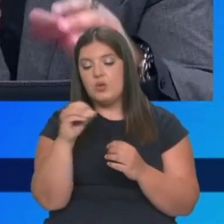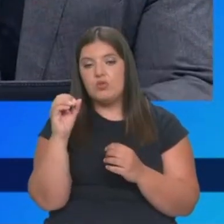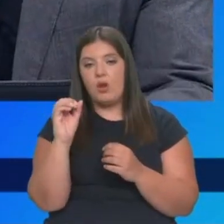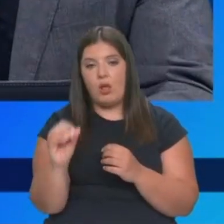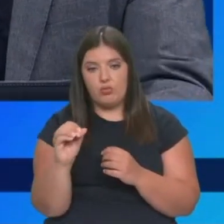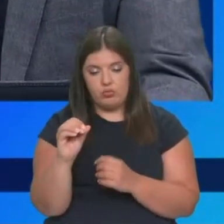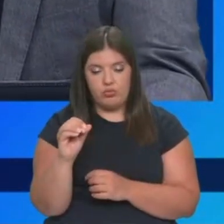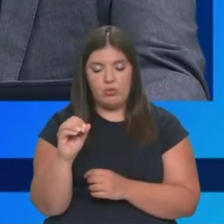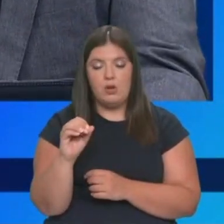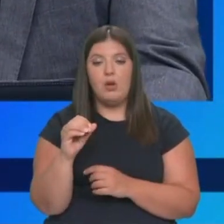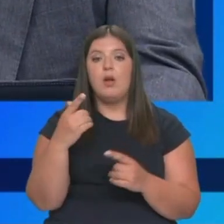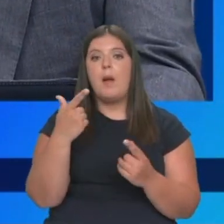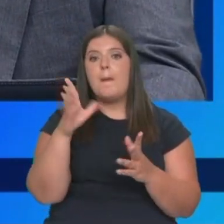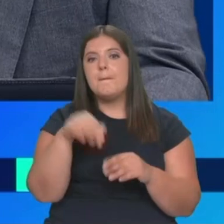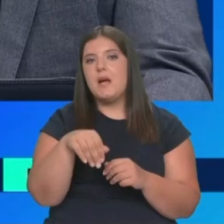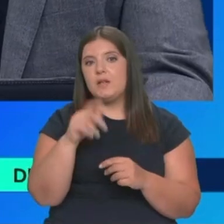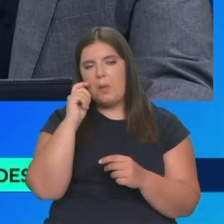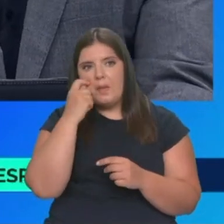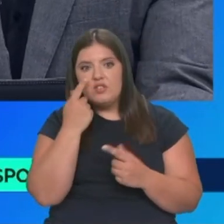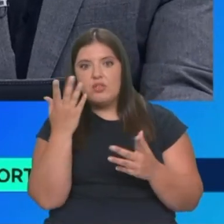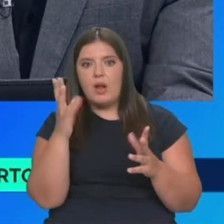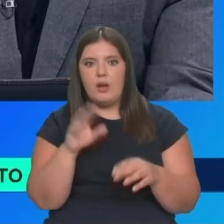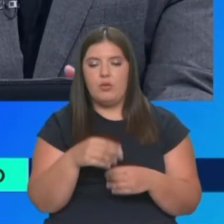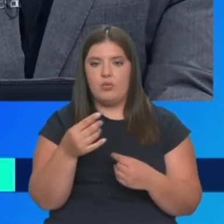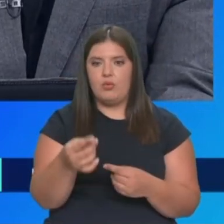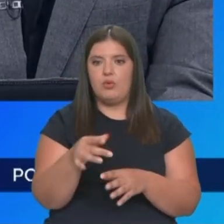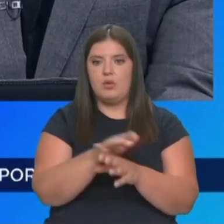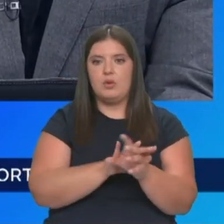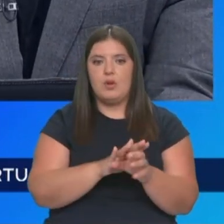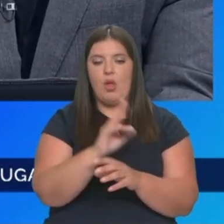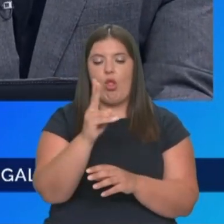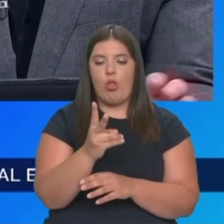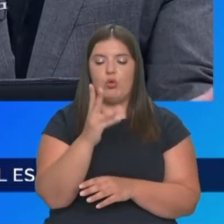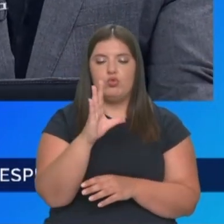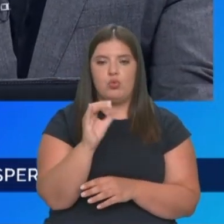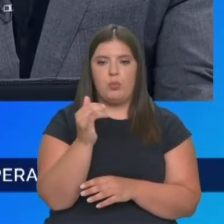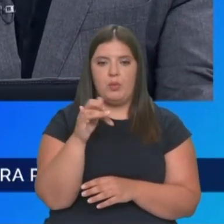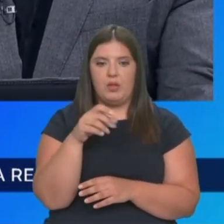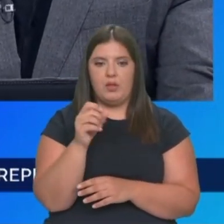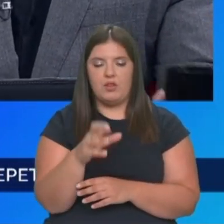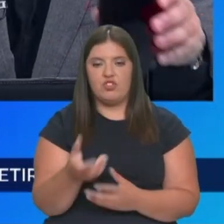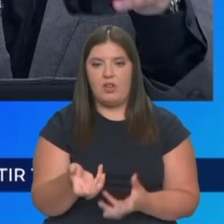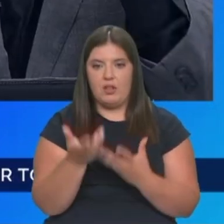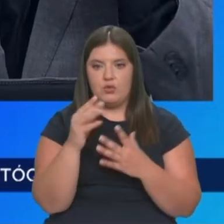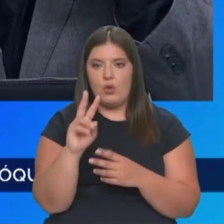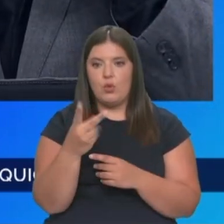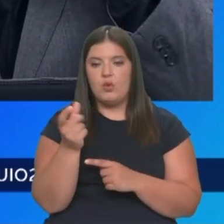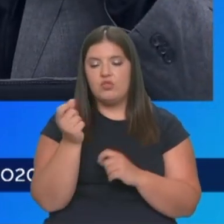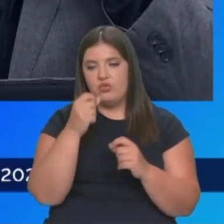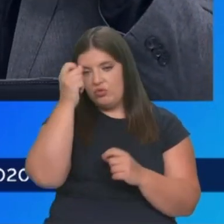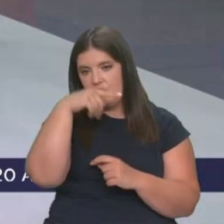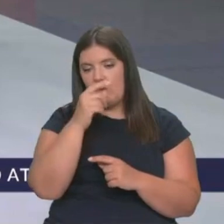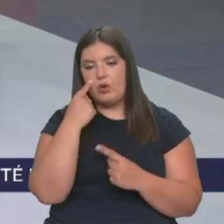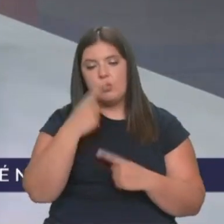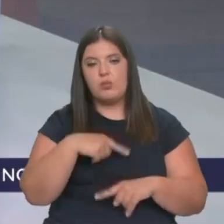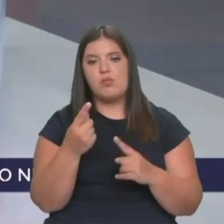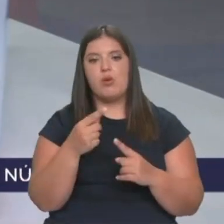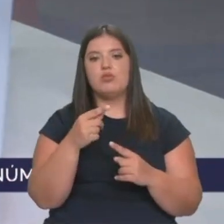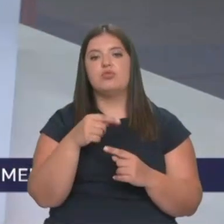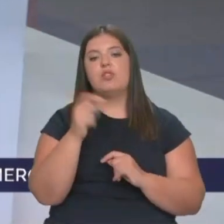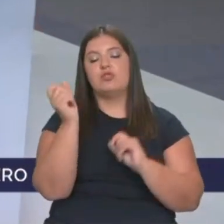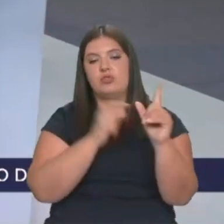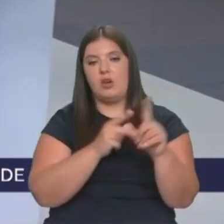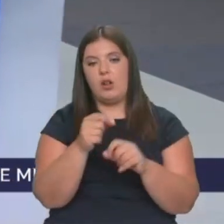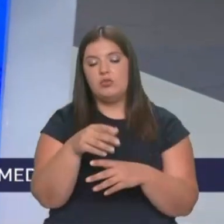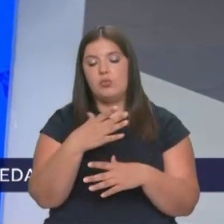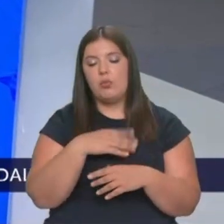Portanto, mais um mistério, neste caso, de 2 Júpiteres quentes. E agora, Miguel, duas histórias que mostram como a astronomia pode ajudar a